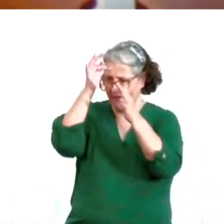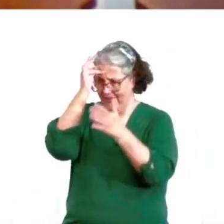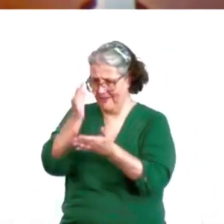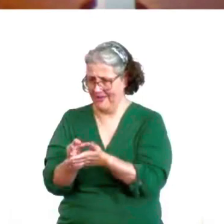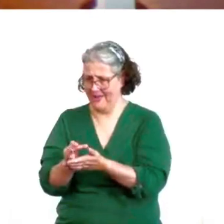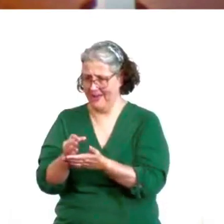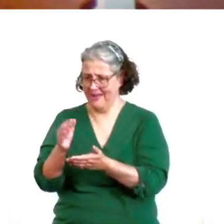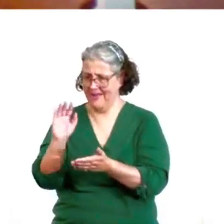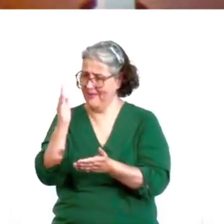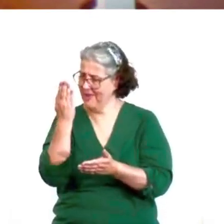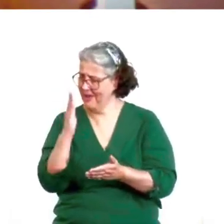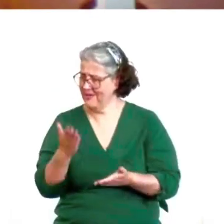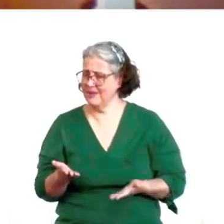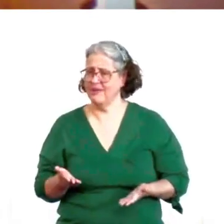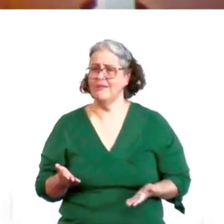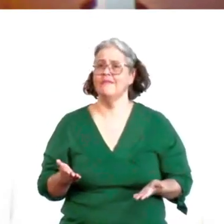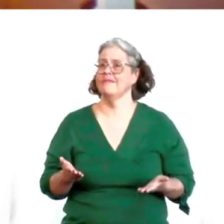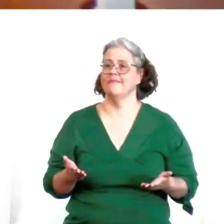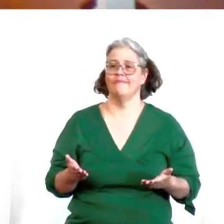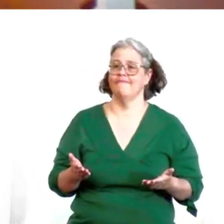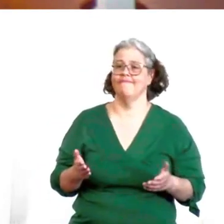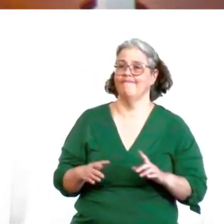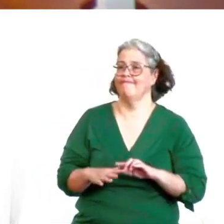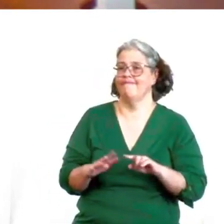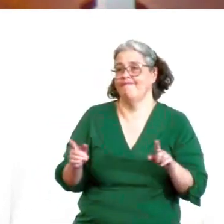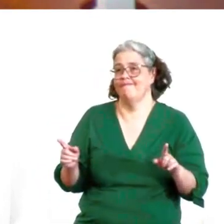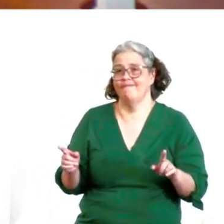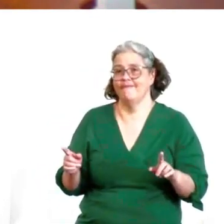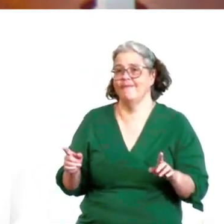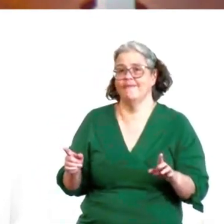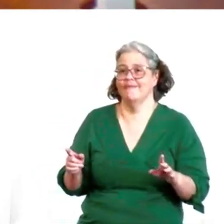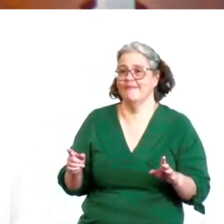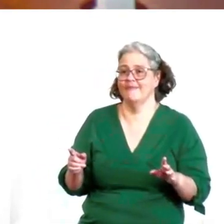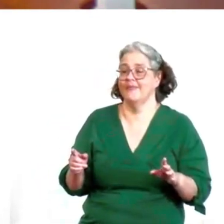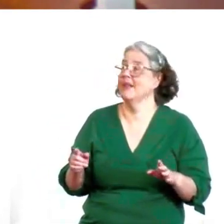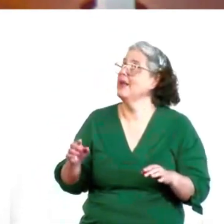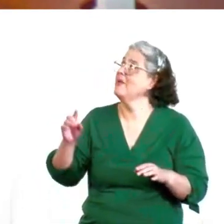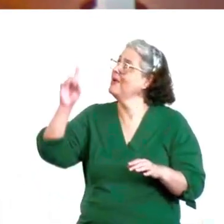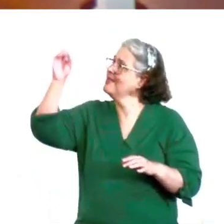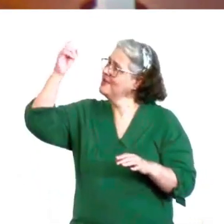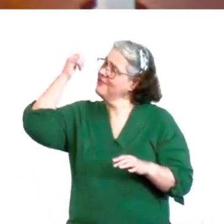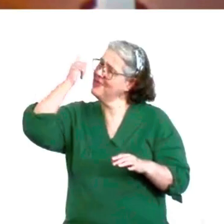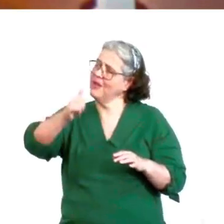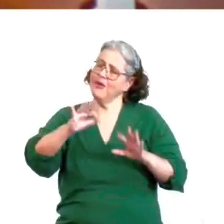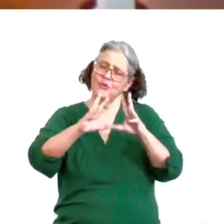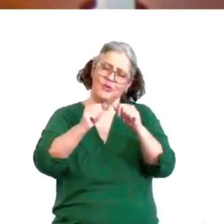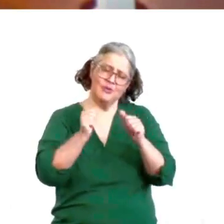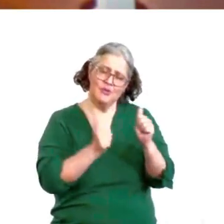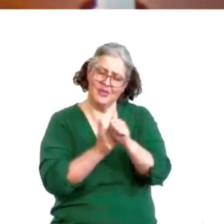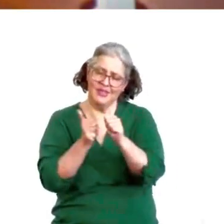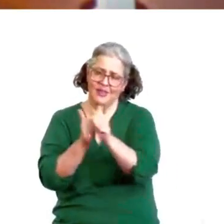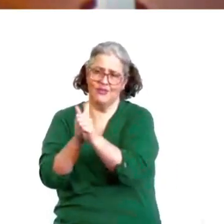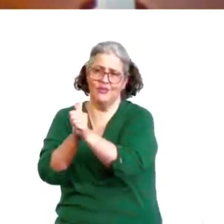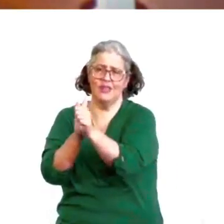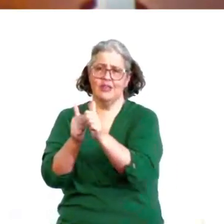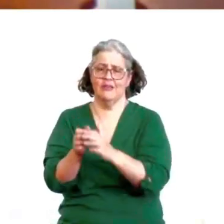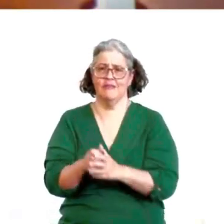mas desistem no caminho. Jesus disse isso àqueles que estavam seguindo a Ele, lá em João capítulo 2.